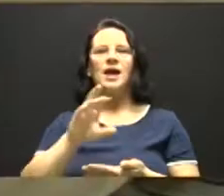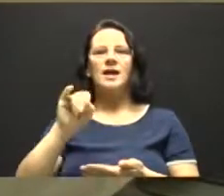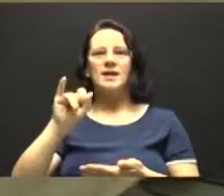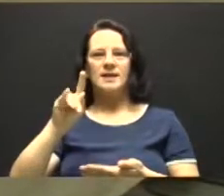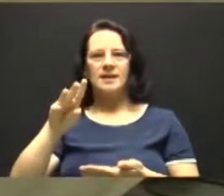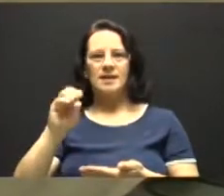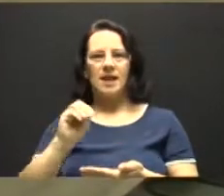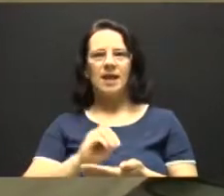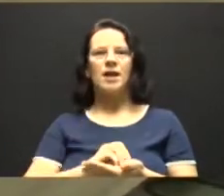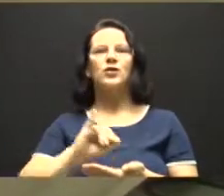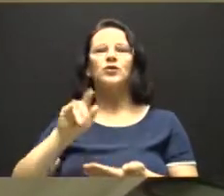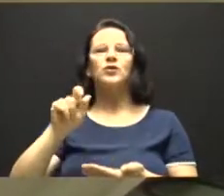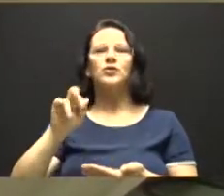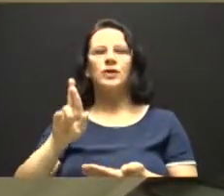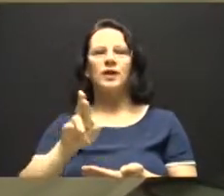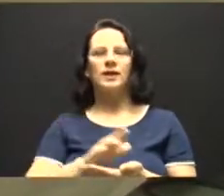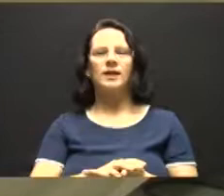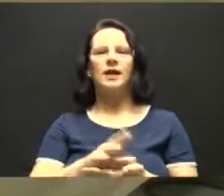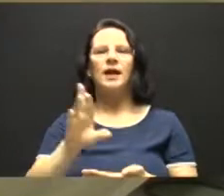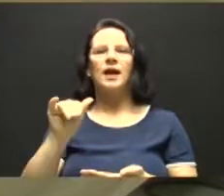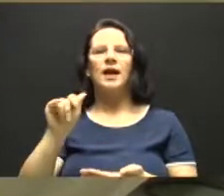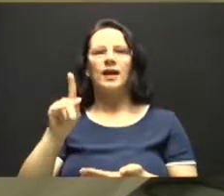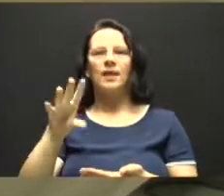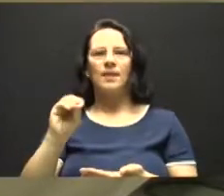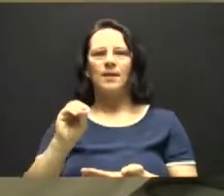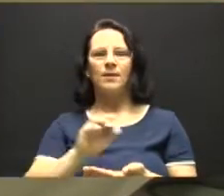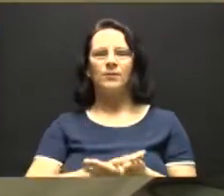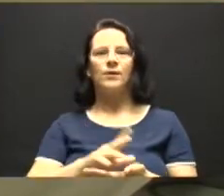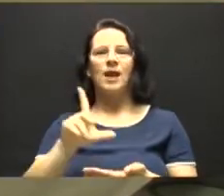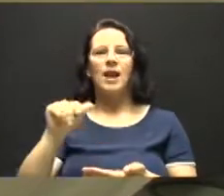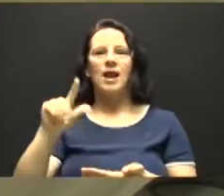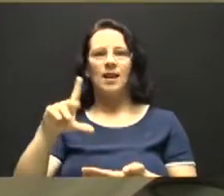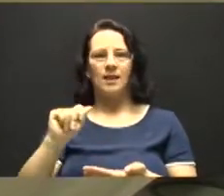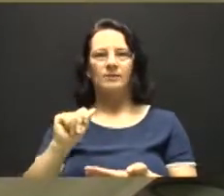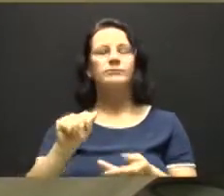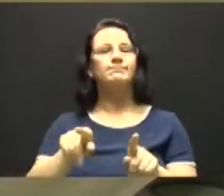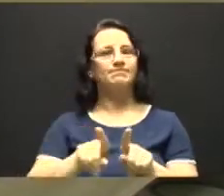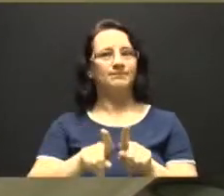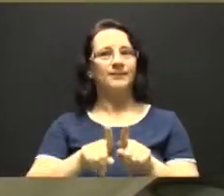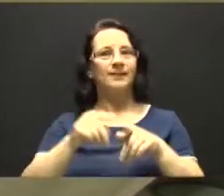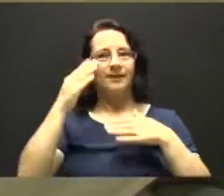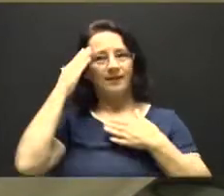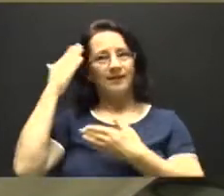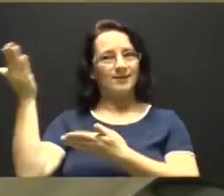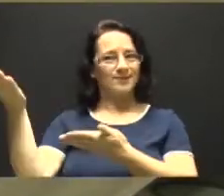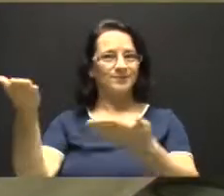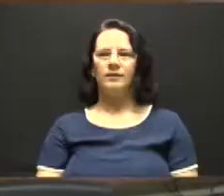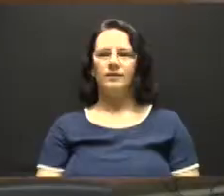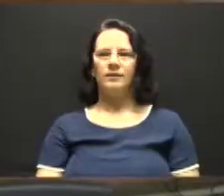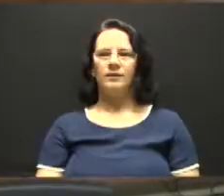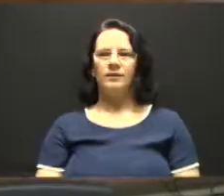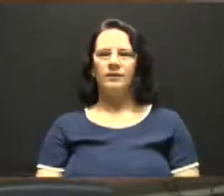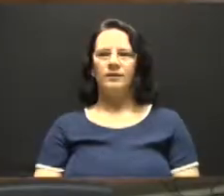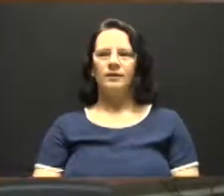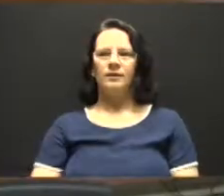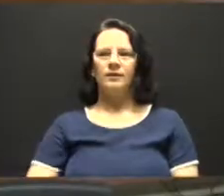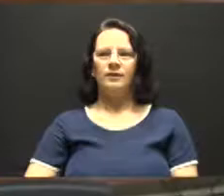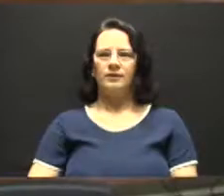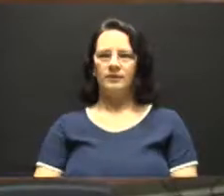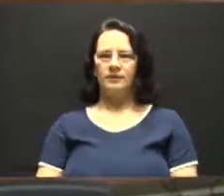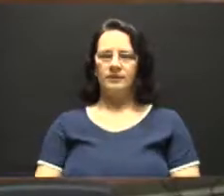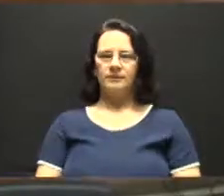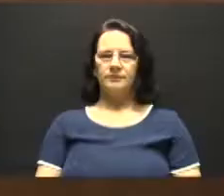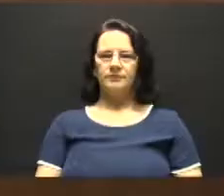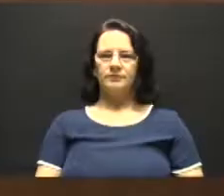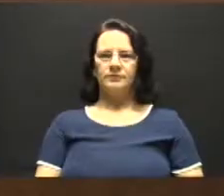o vereador jair vereador agnaldo vereador lá era dessa presença de todos obs e